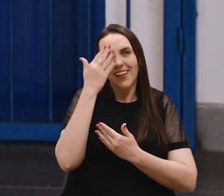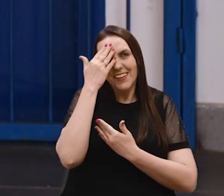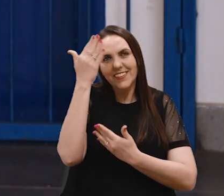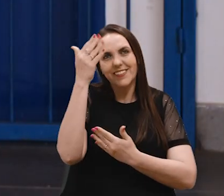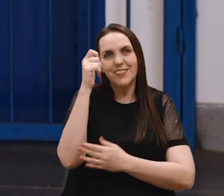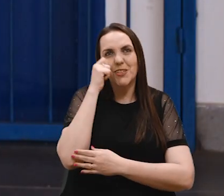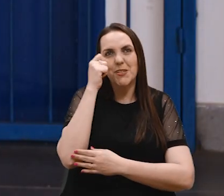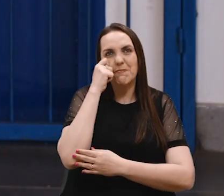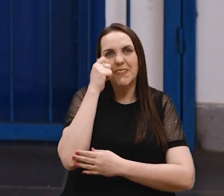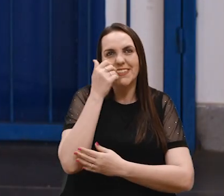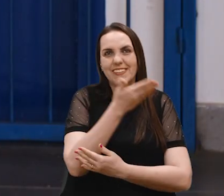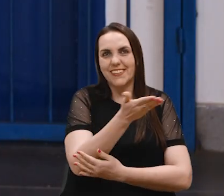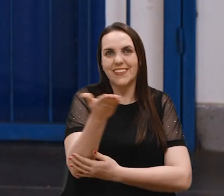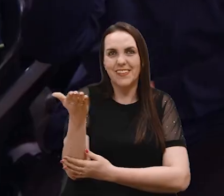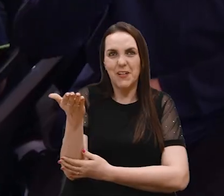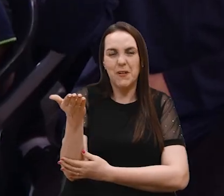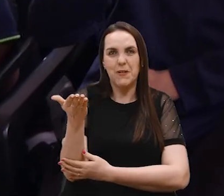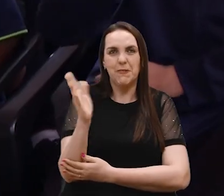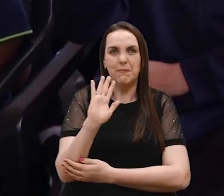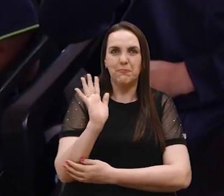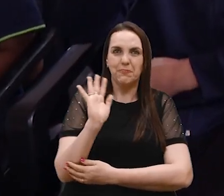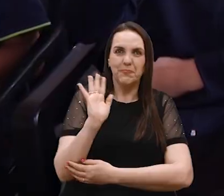a presença de vocês.